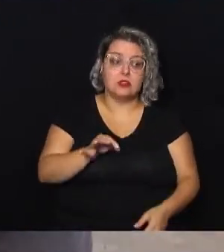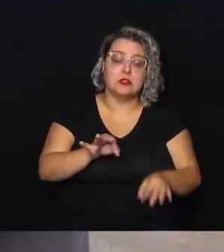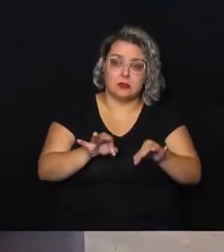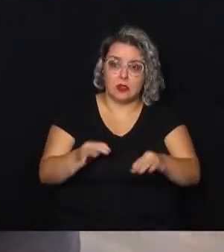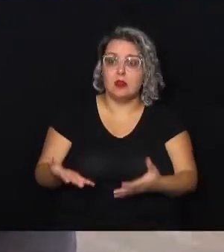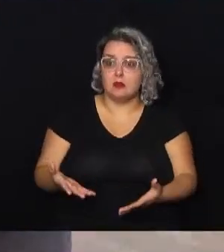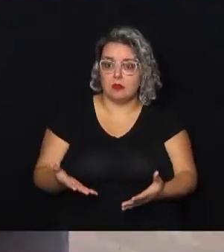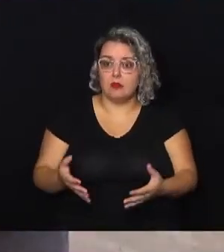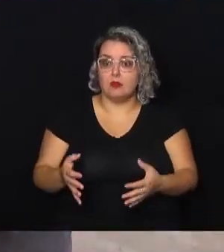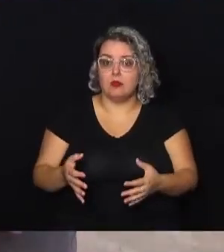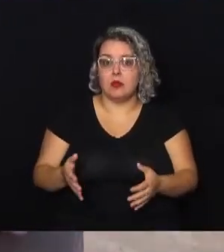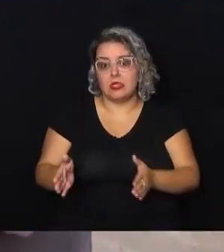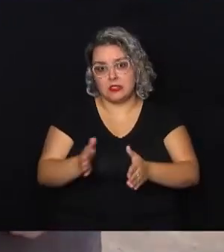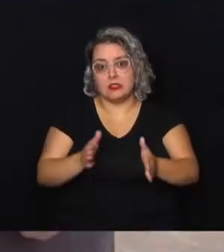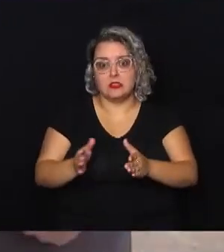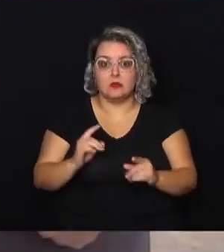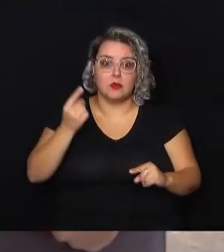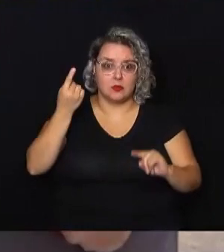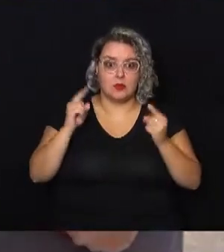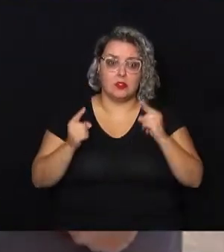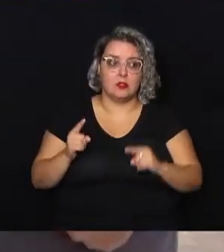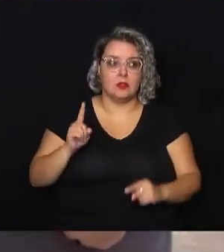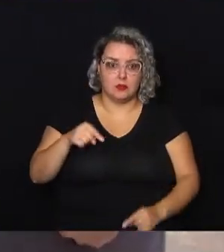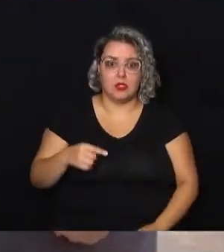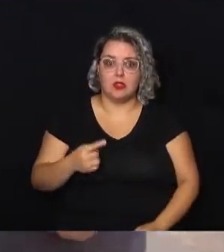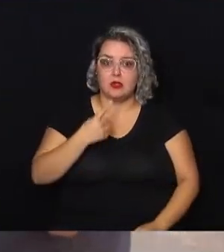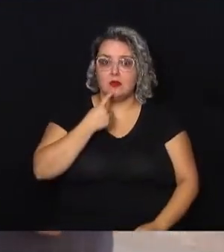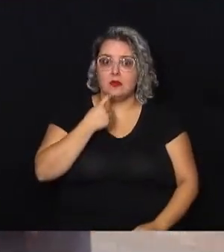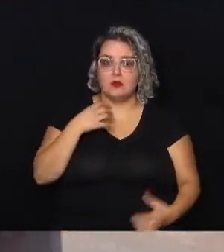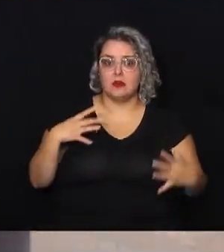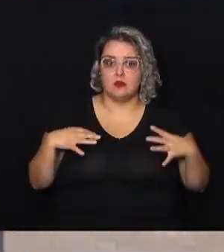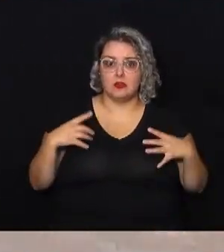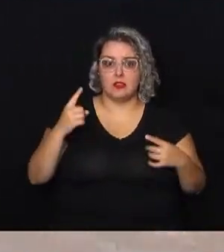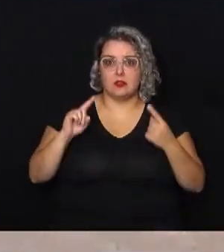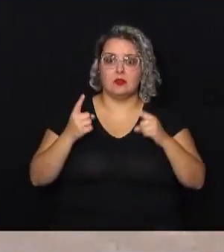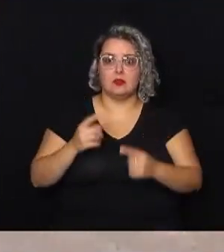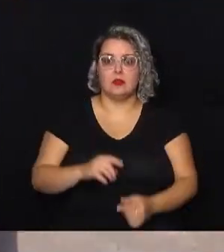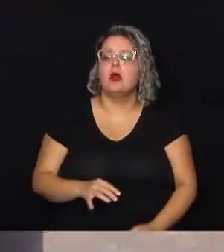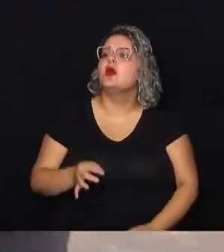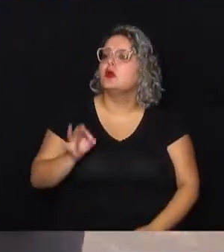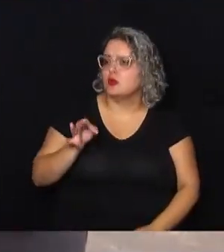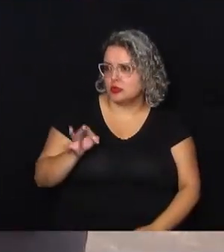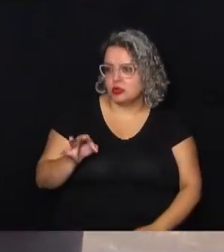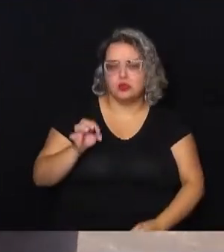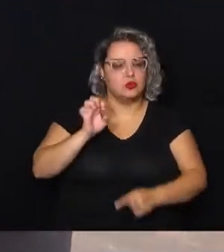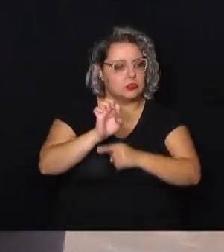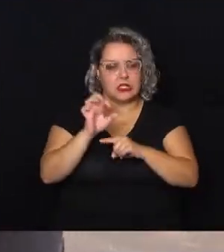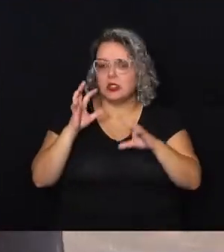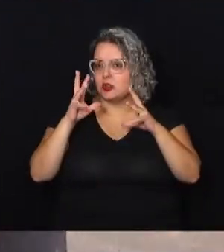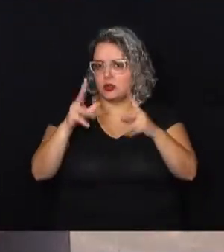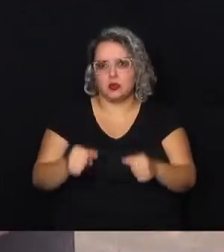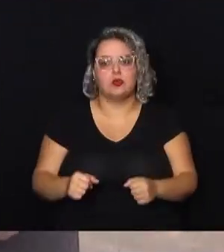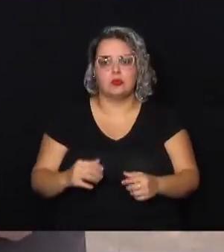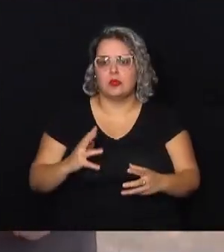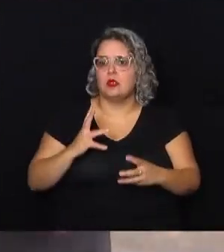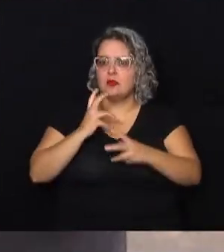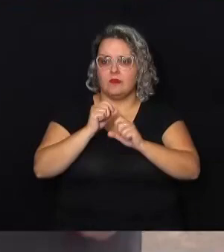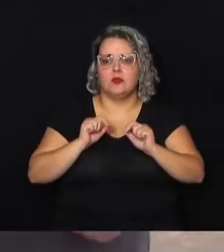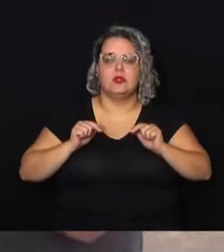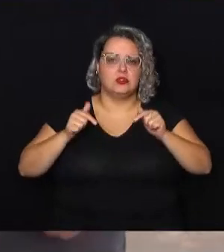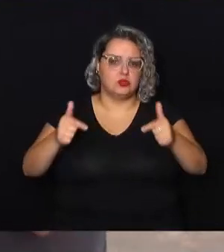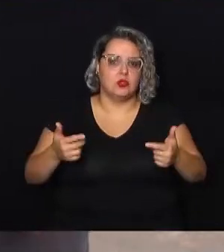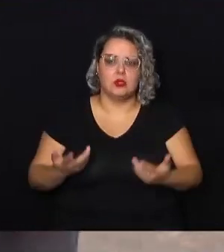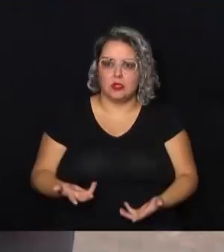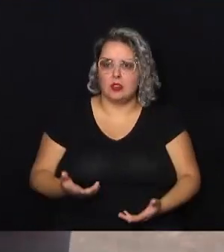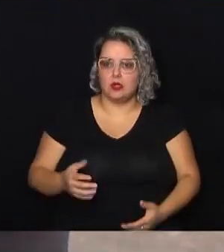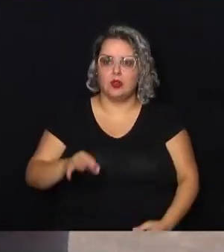aí para esse carnaval, né? Para esse feriado de carnaval, né? Com certeza. No estado inteiro é força total, né? O